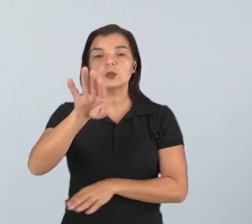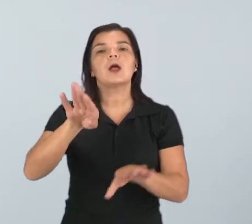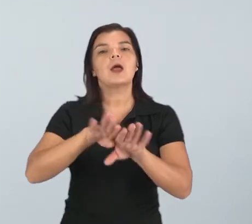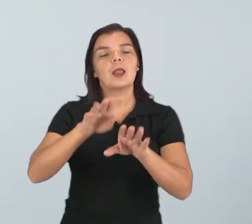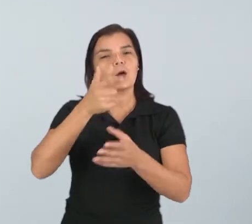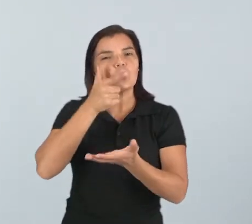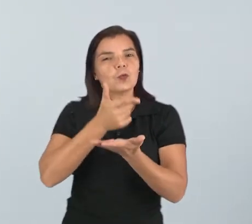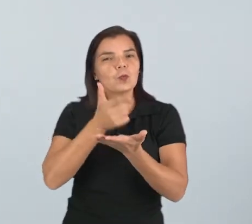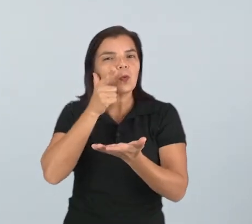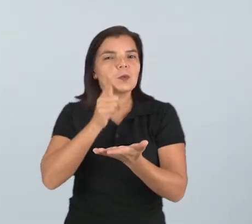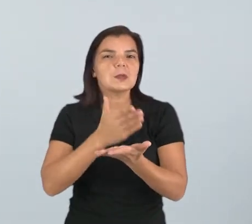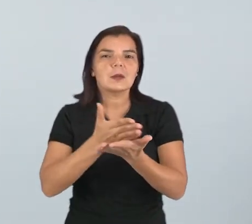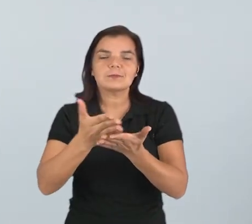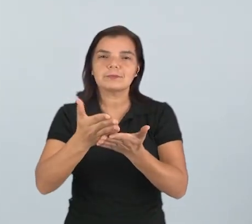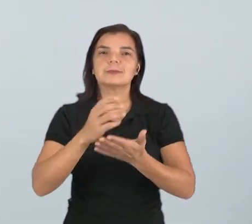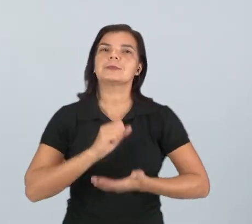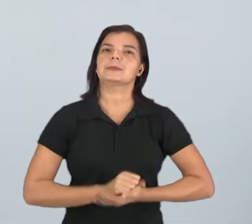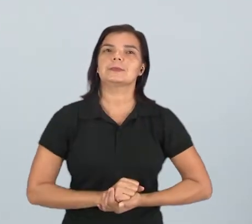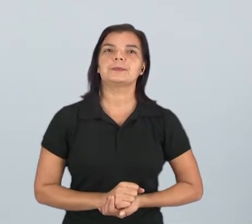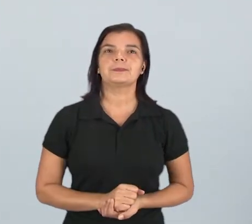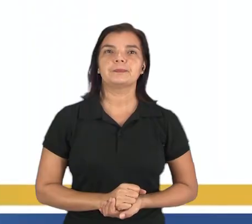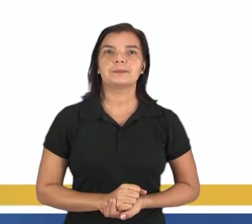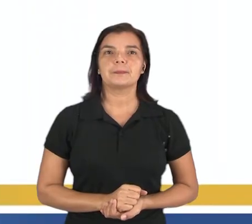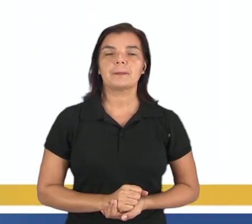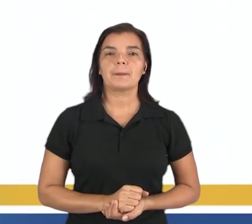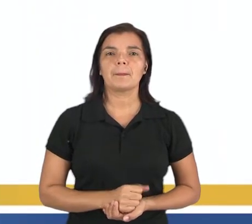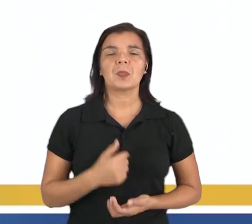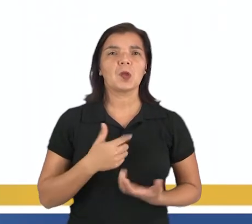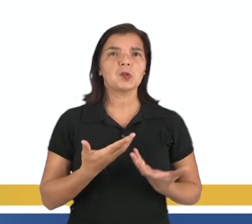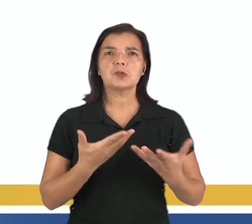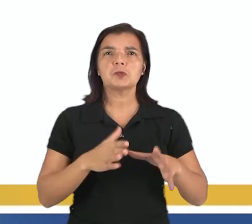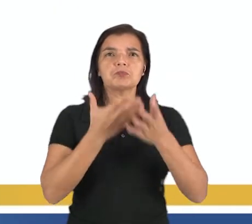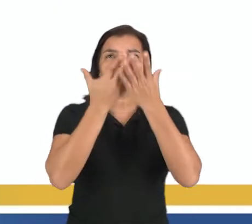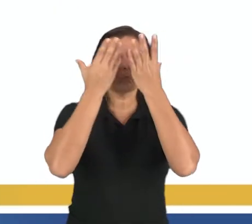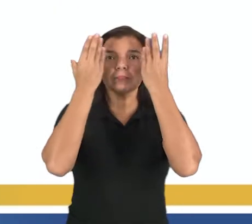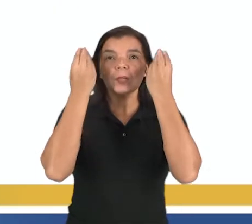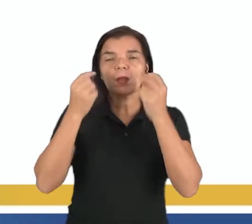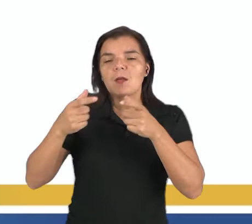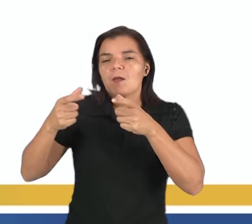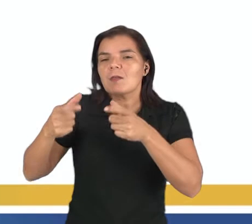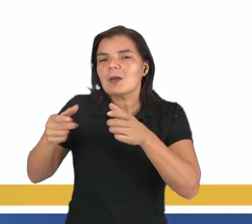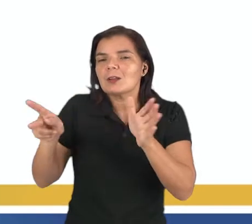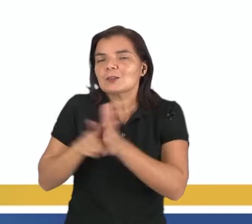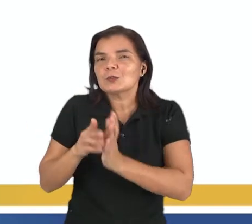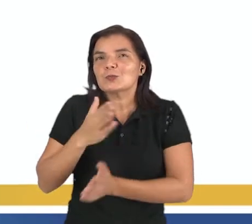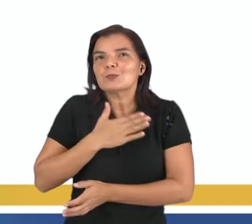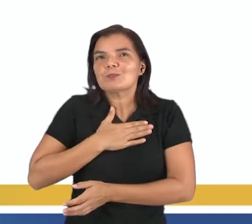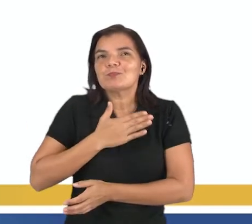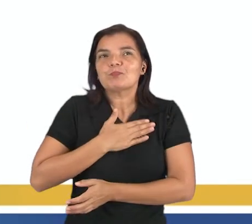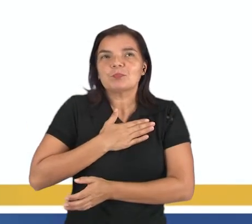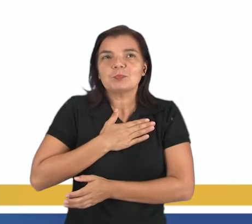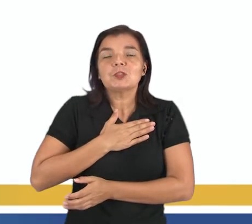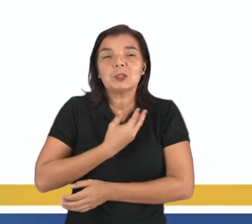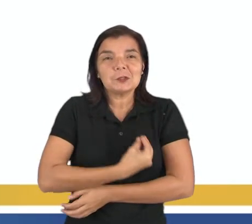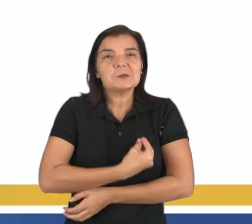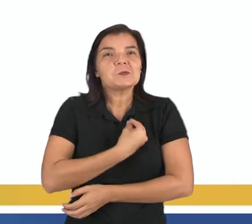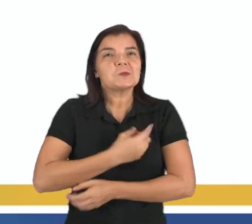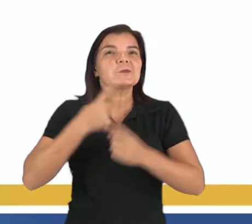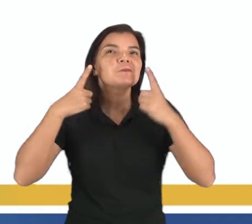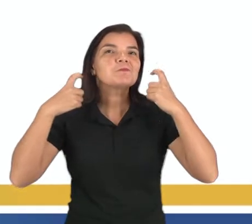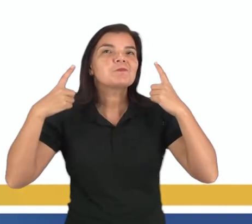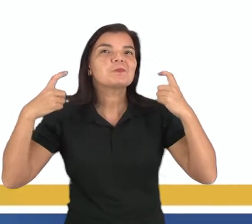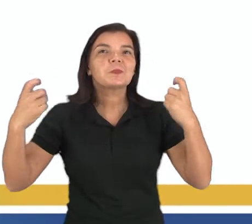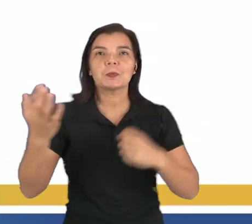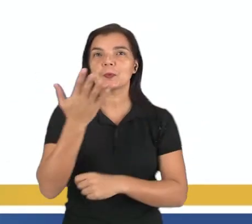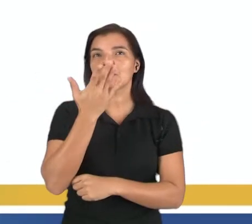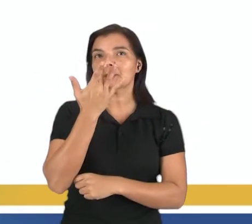memória literária. Vamos fazer a leitura. Não quero esquecer aquele cantinho só meu, cheio de vida, de